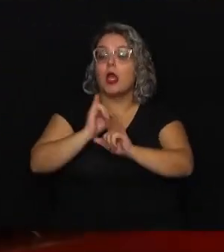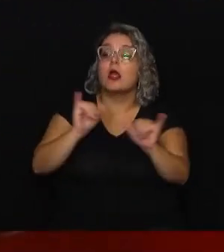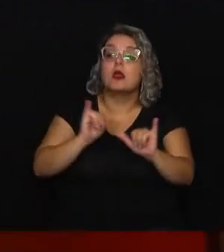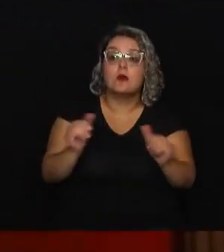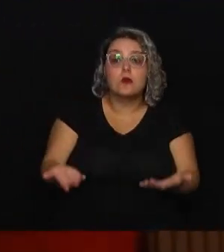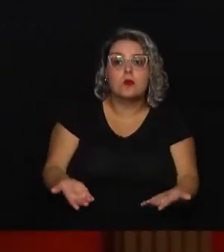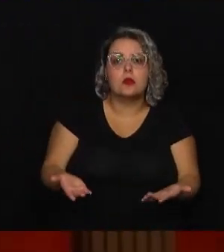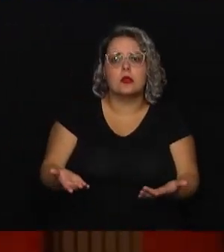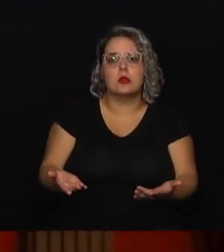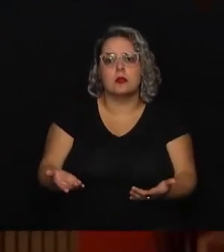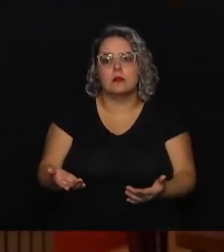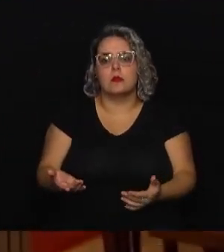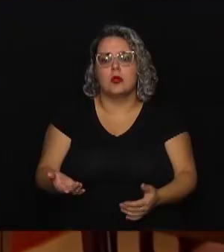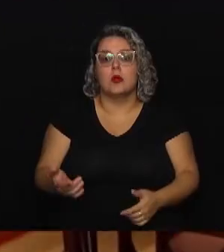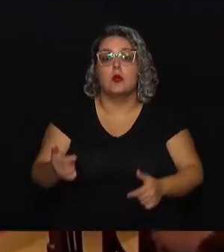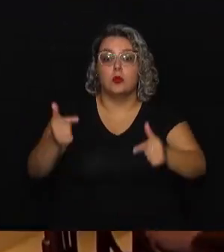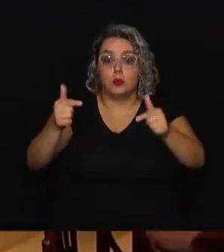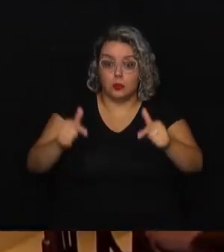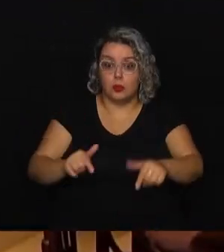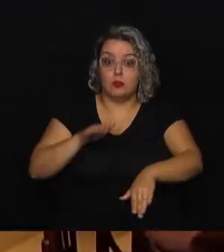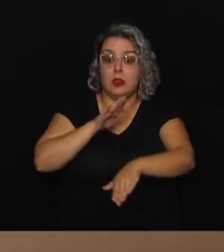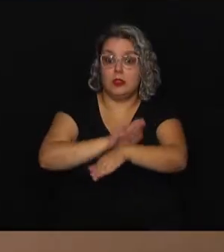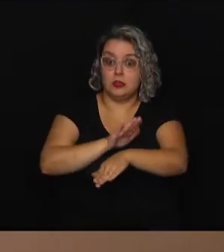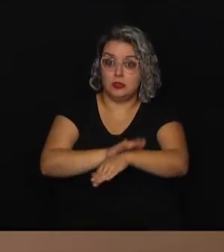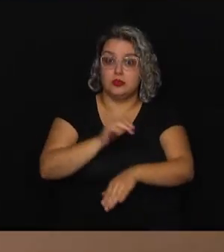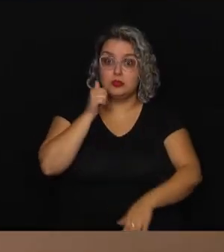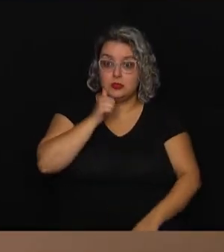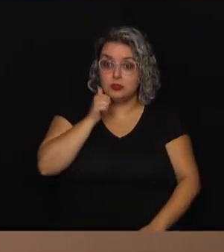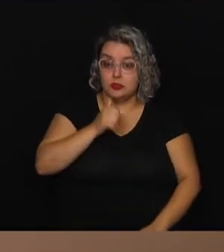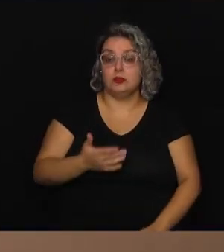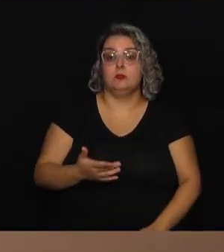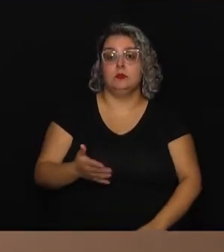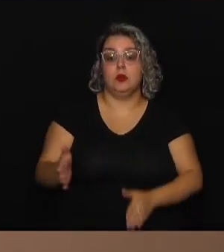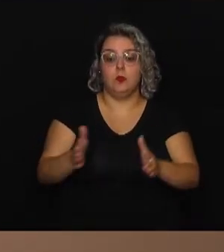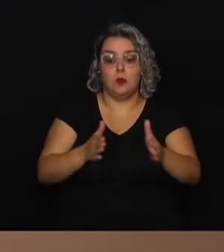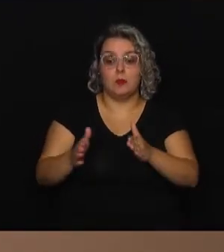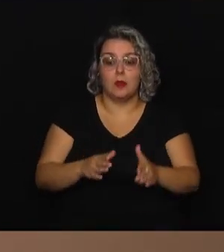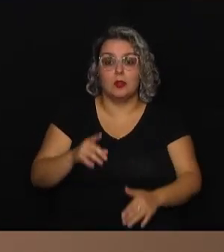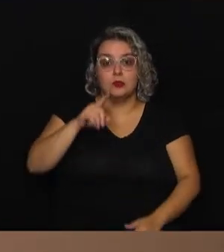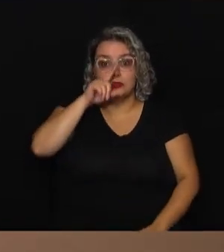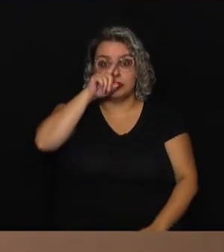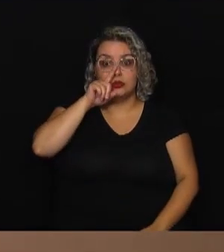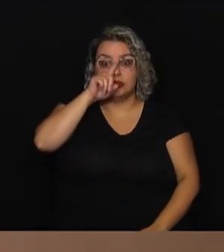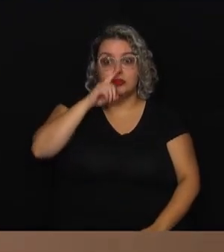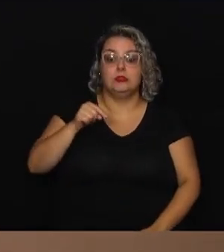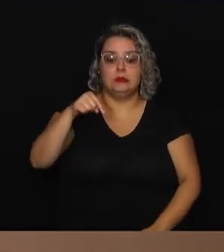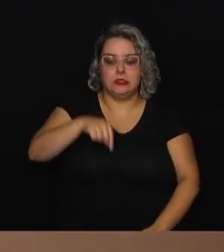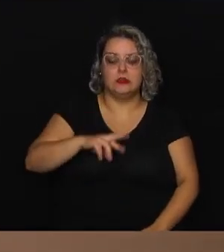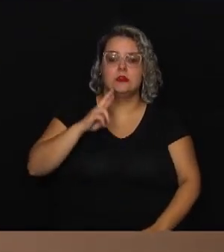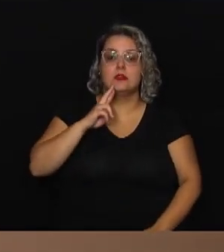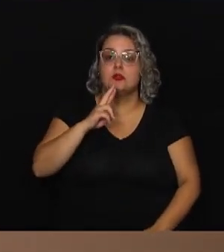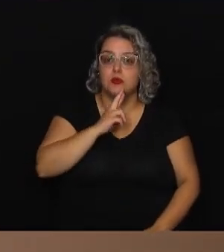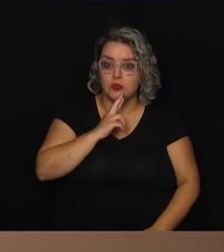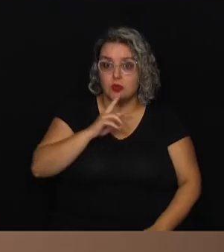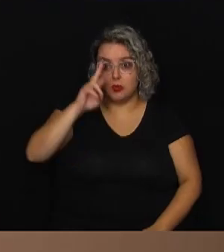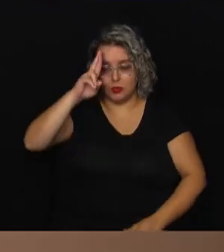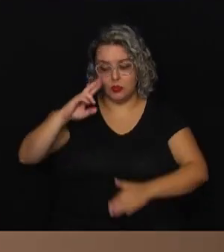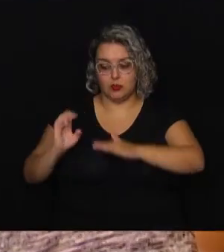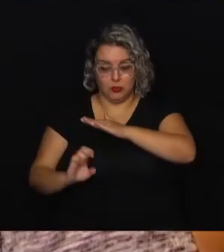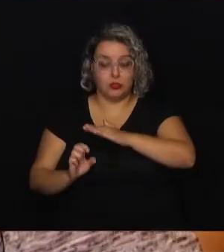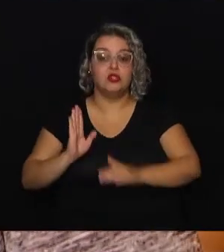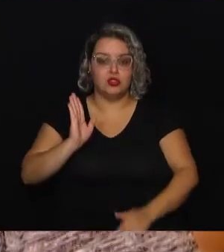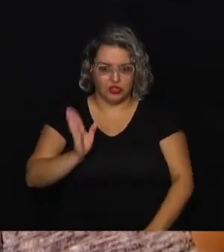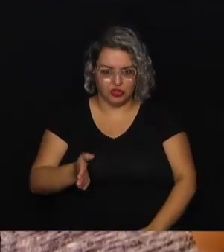a disponibilidade do local para ajudar as mulheres em situação de risco. Nesse restaurante, o empresário já está